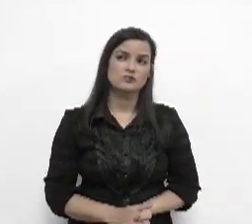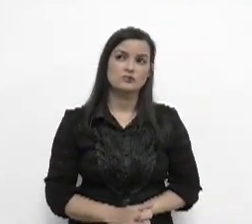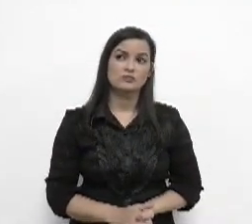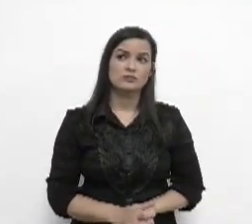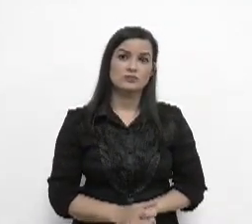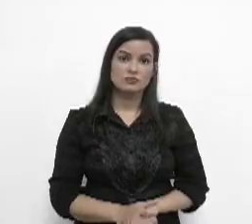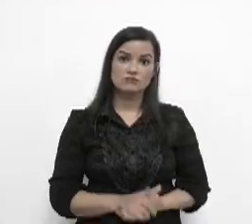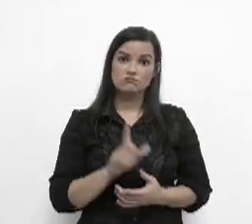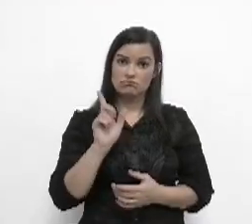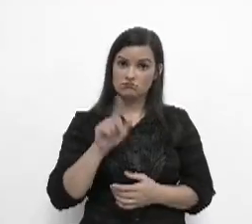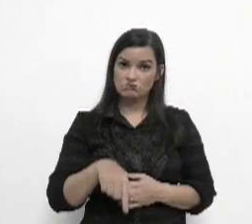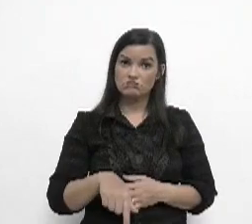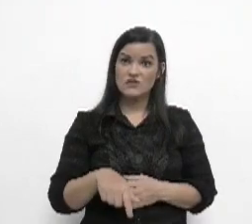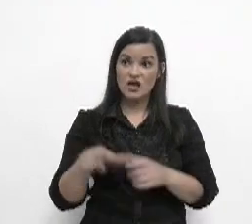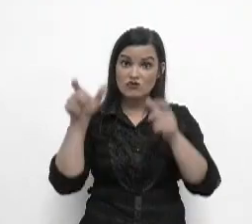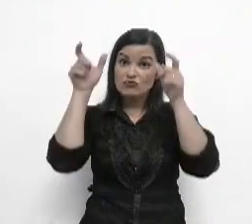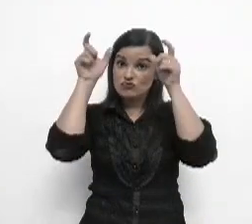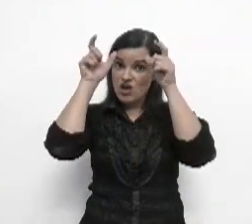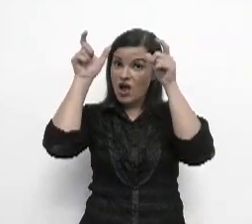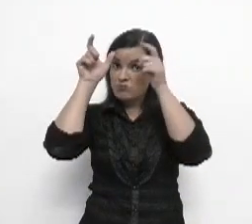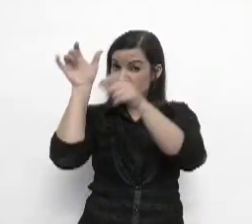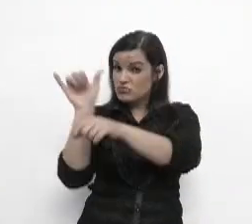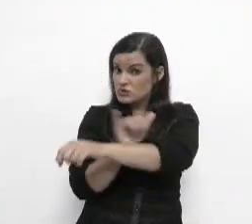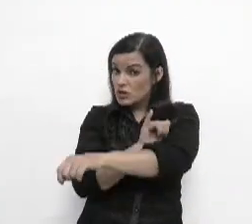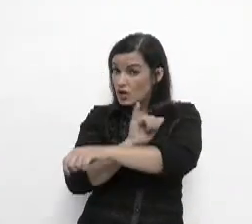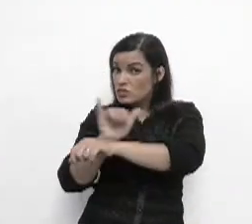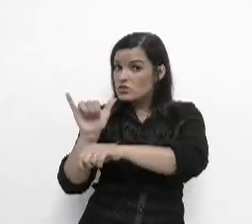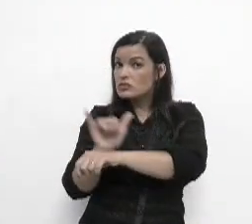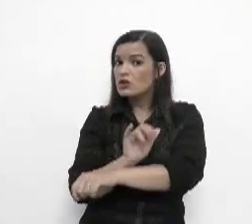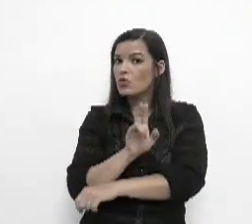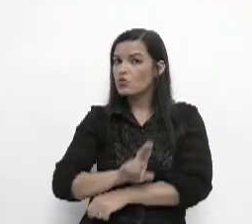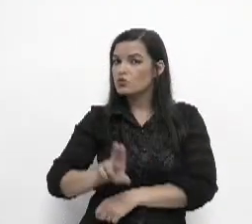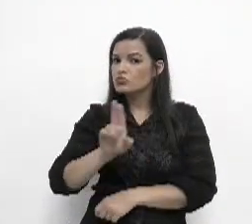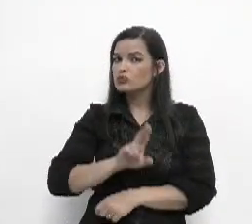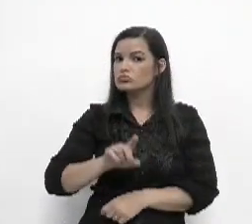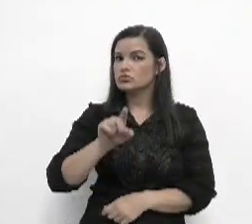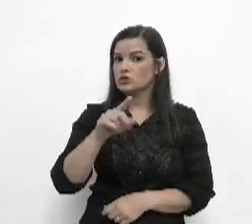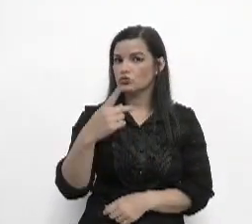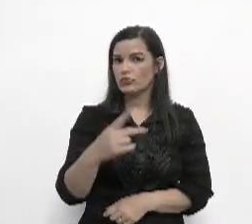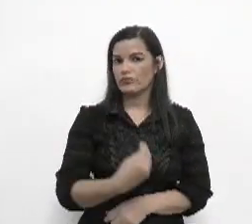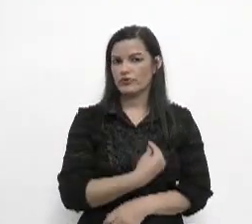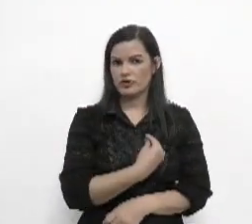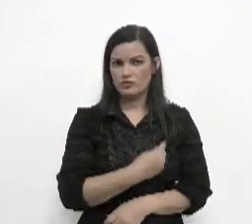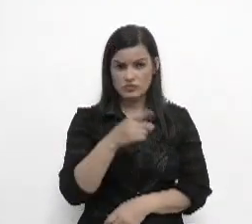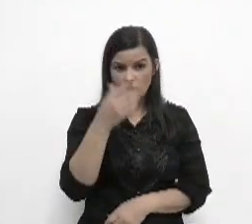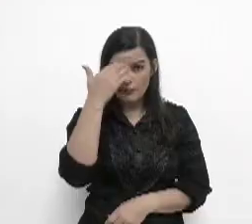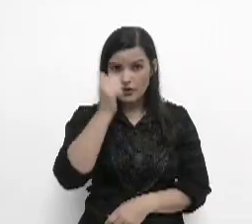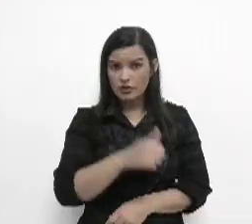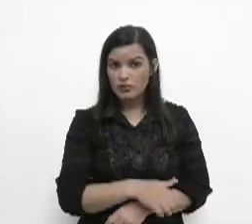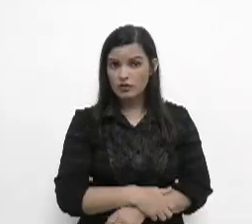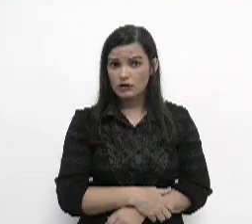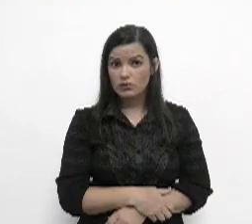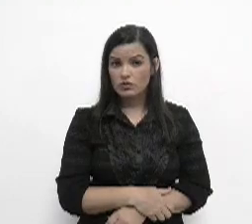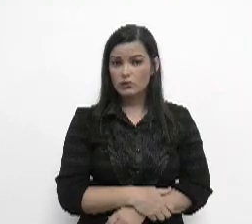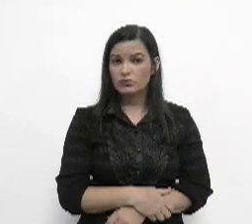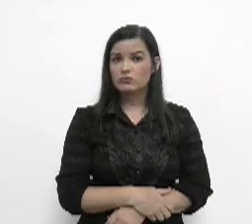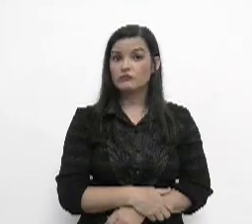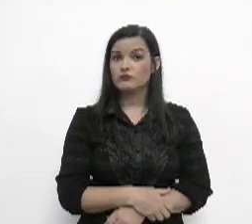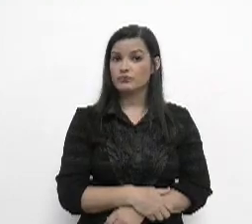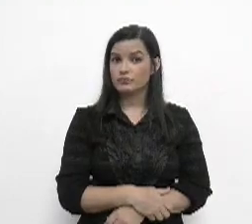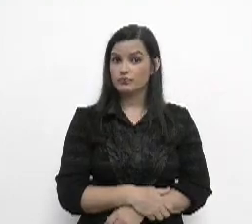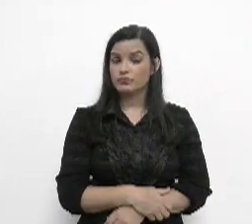Essa é a estratégia do Satanás, a estratégia do diabo que está sendo utilizada na sua vida. Vocês sabiam disso?